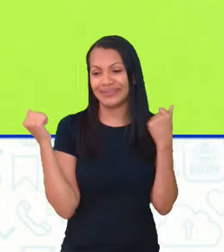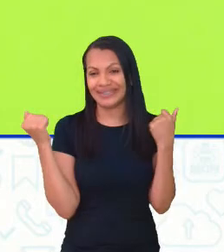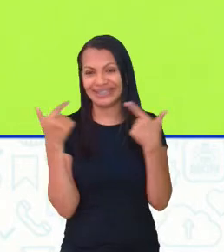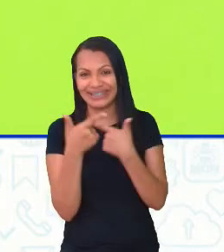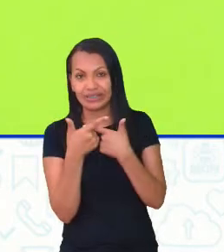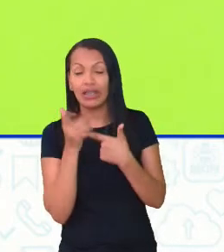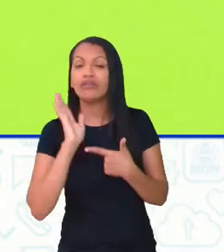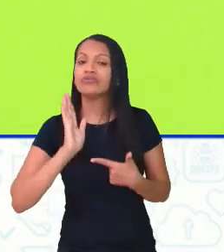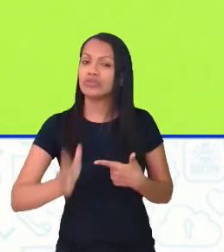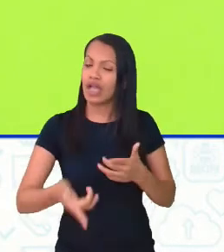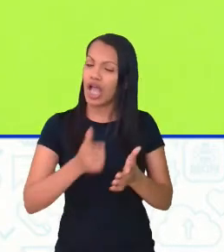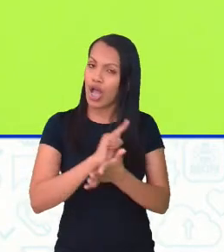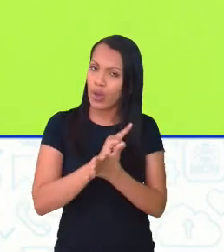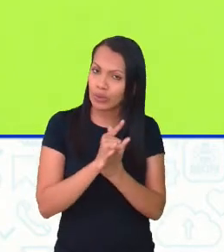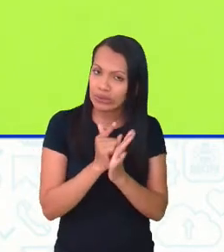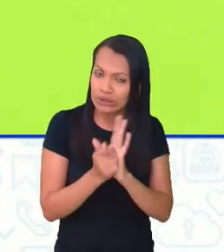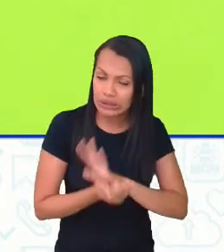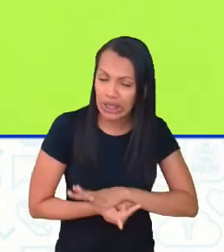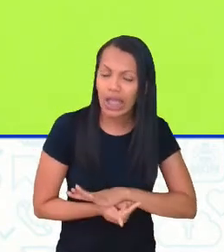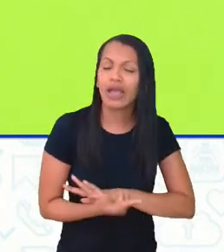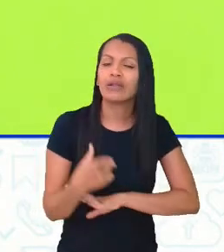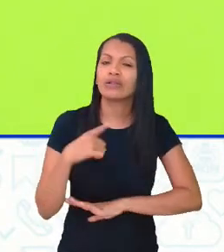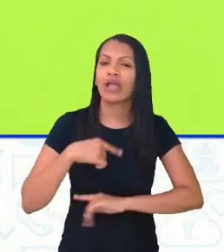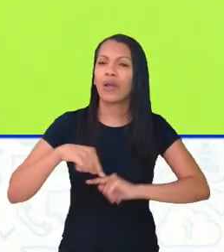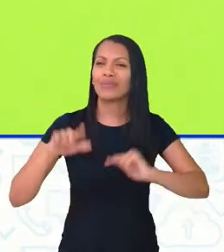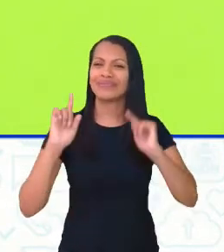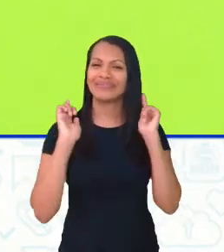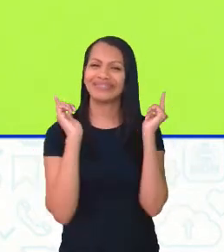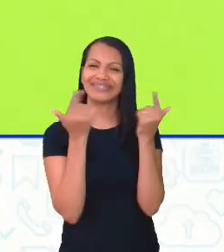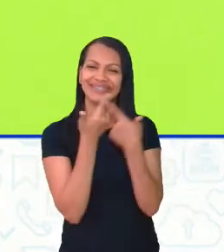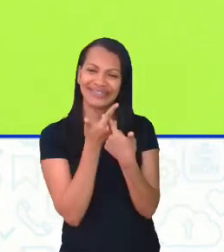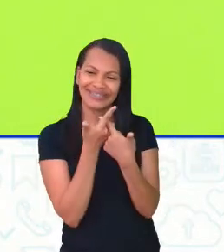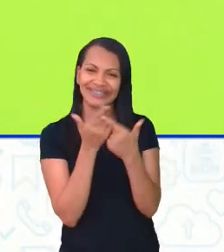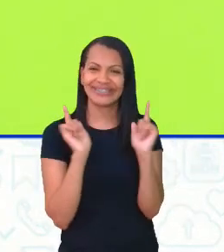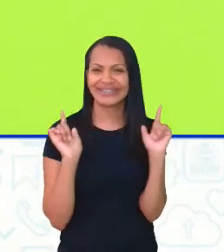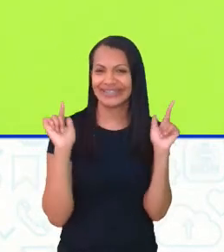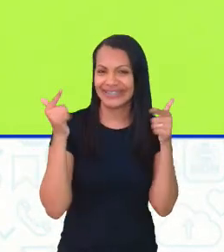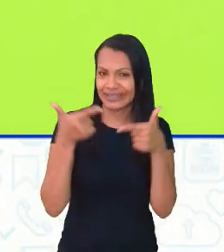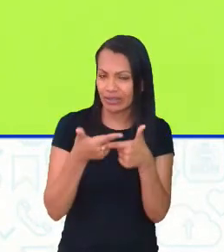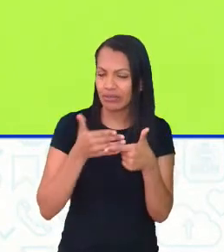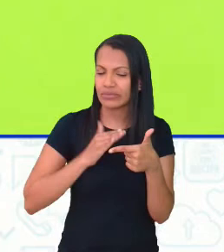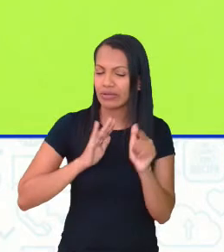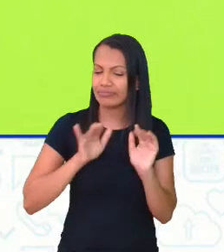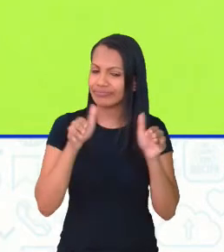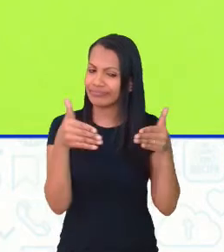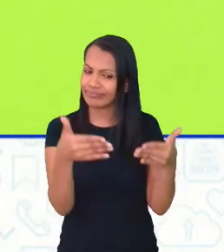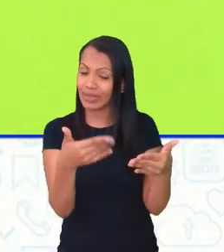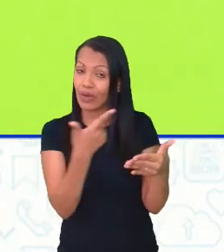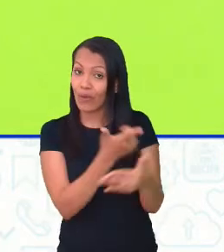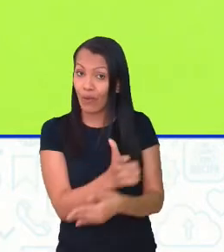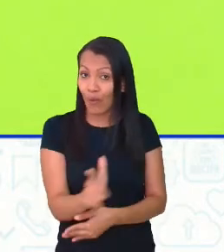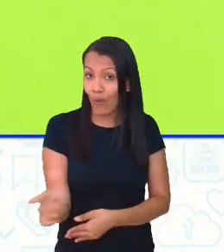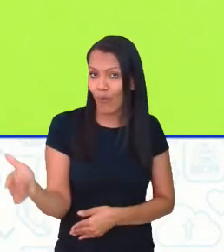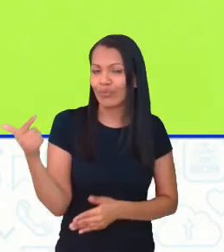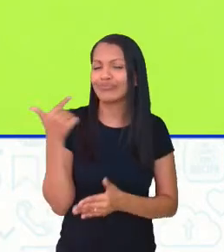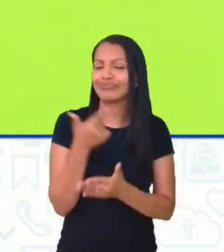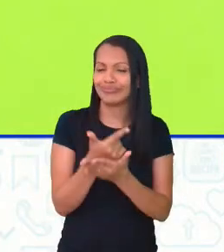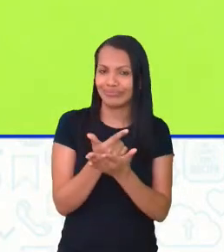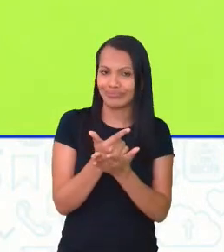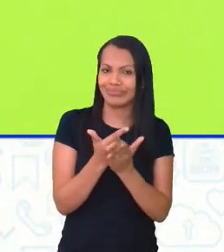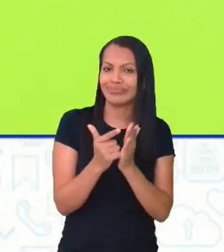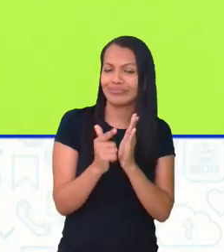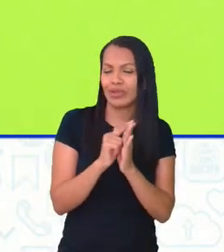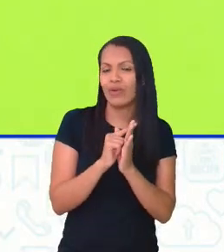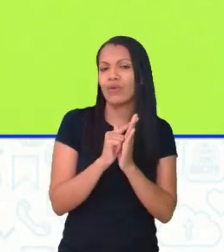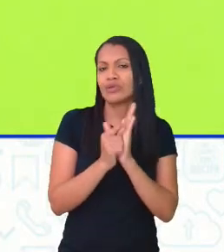gênero textual que busca aí um humor mais latente, um humor mais evidente, né? Ao contrário de outros gêneros, como o